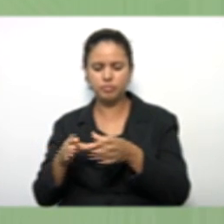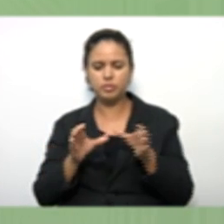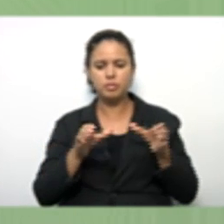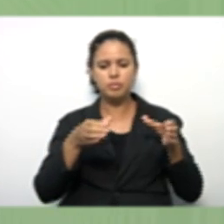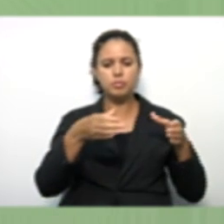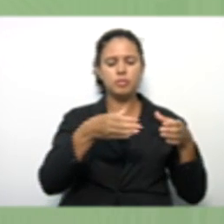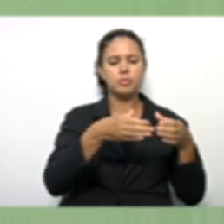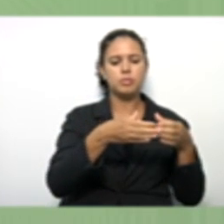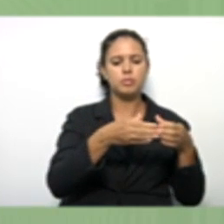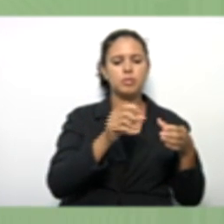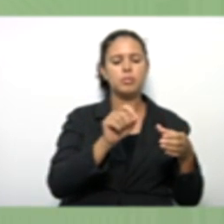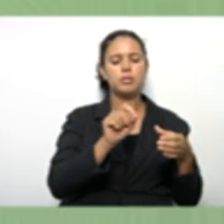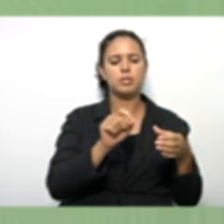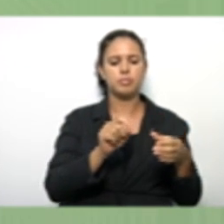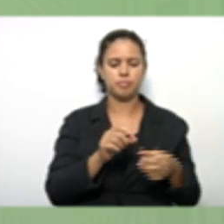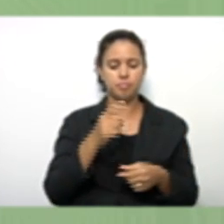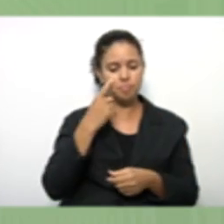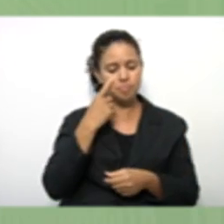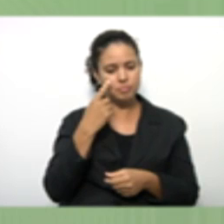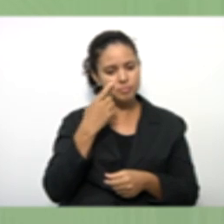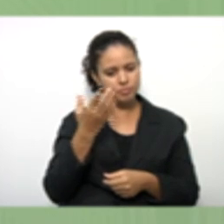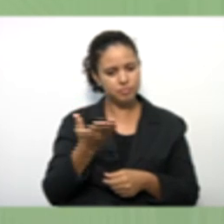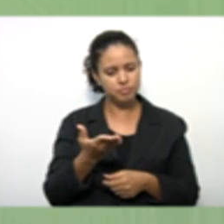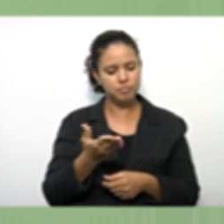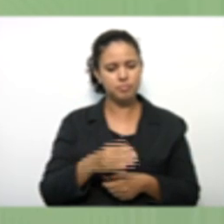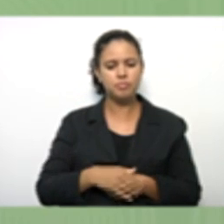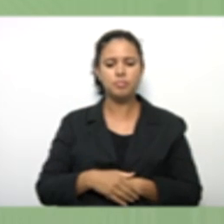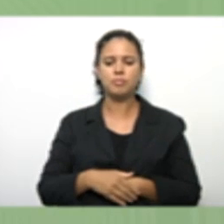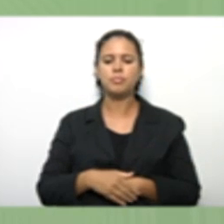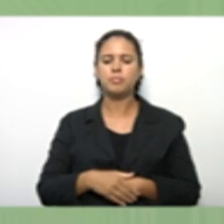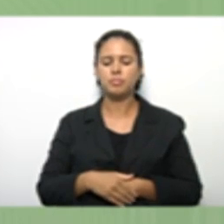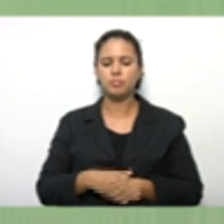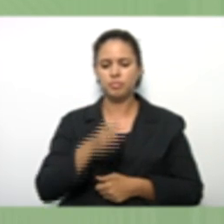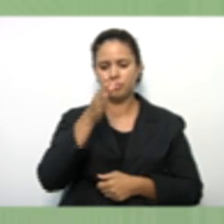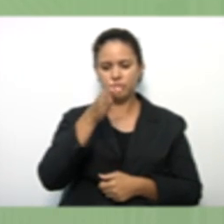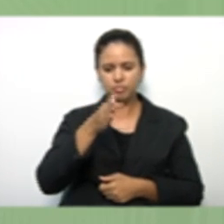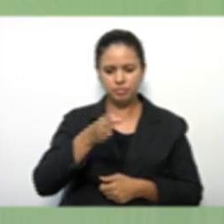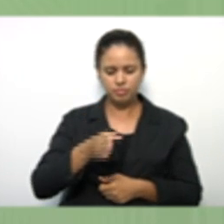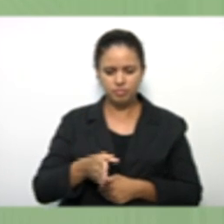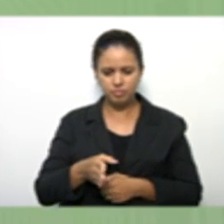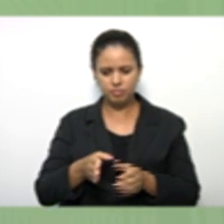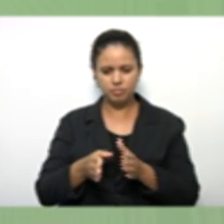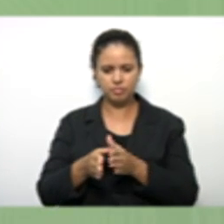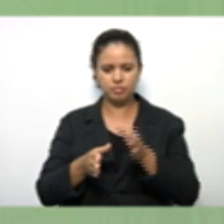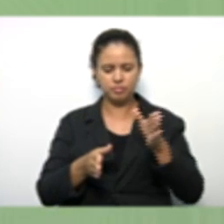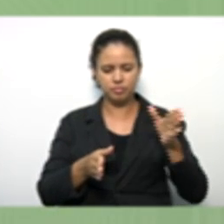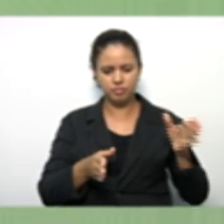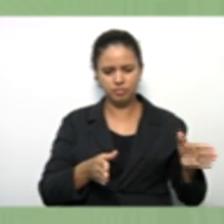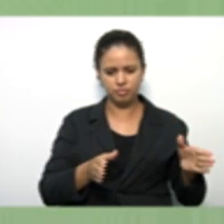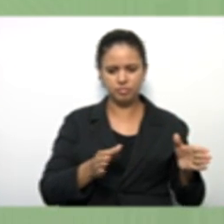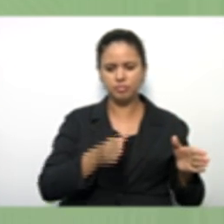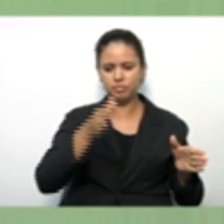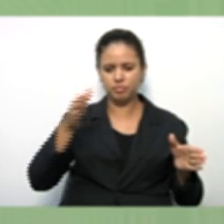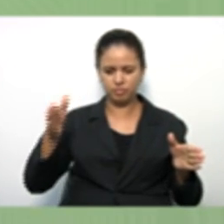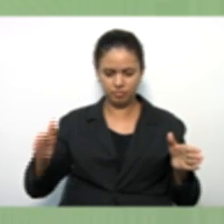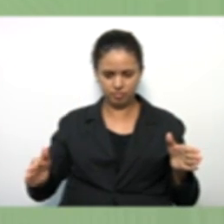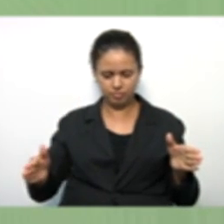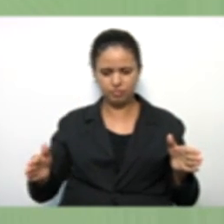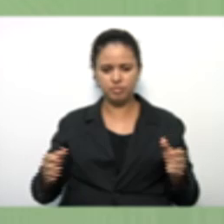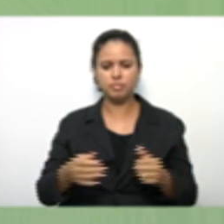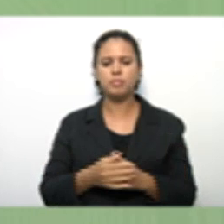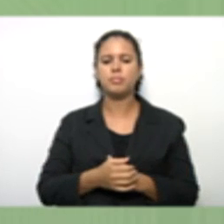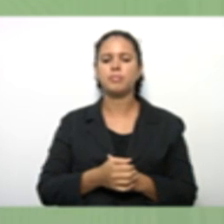aqui. Então, vamos agrupar aqui. Duplicatas, vamos à primeira conta, a melhor